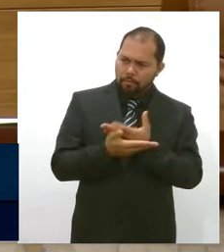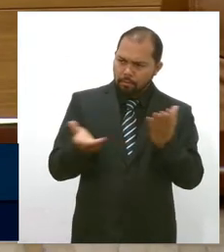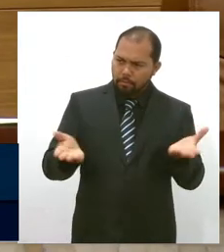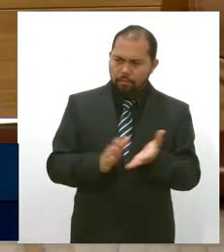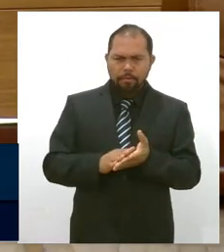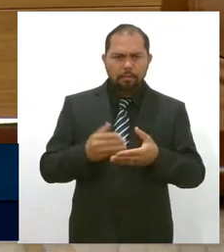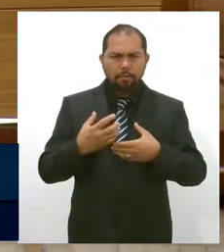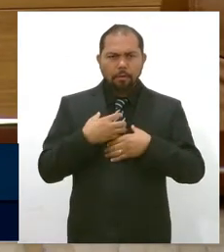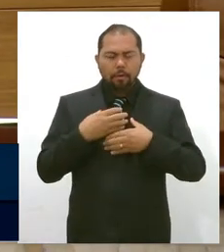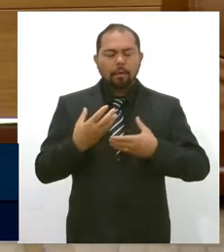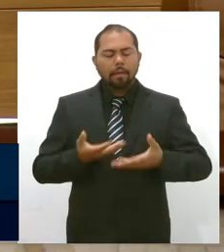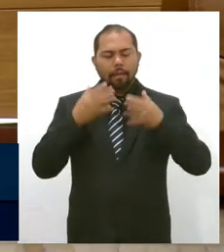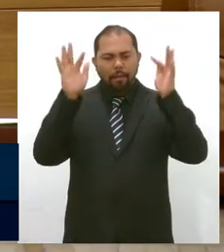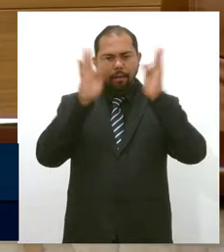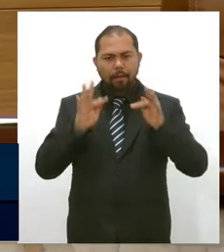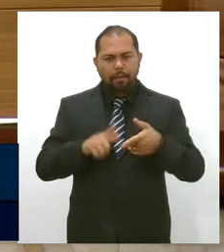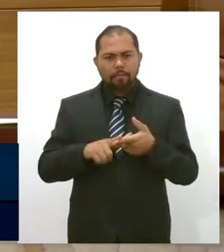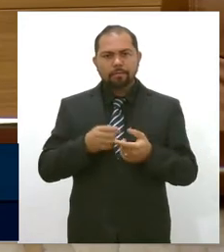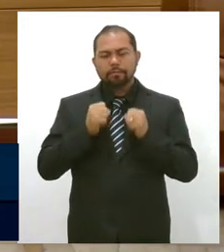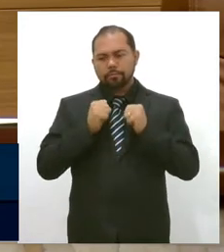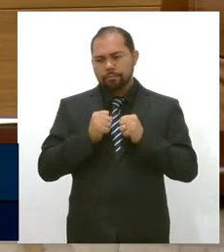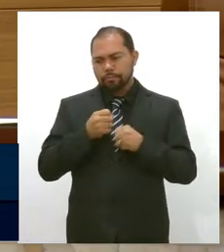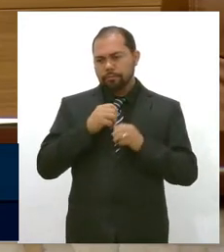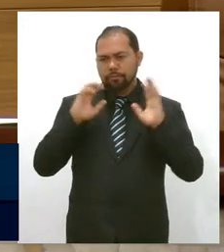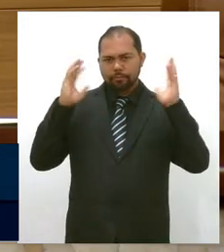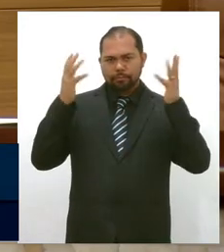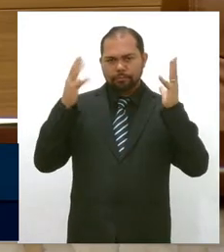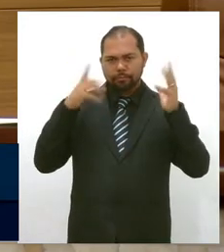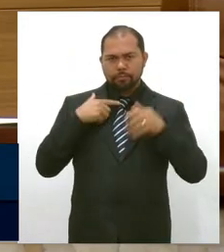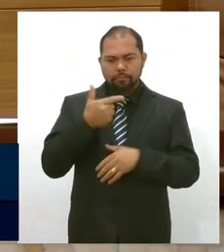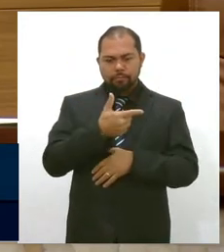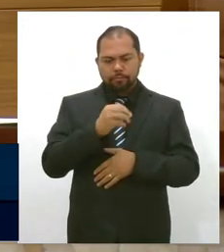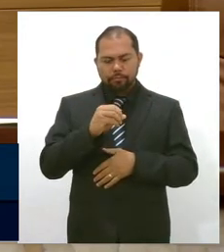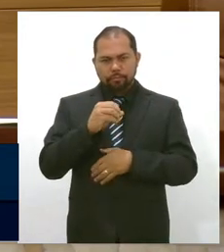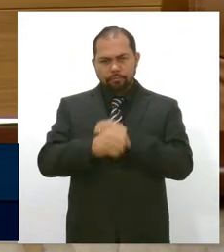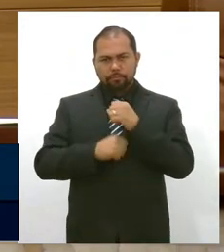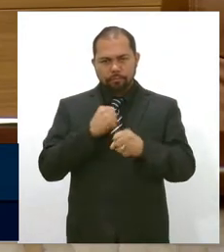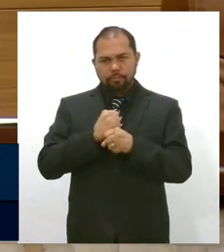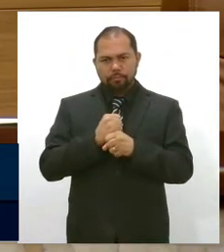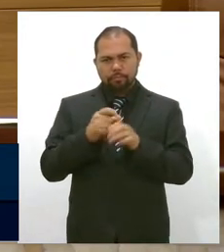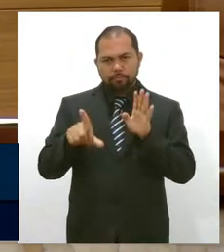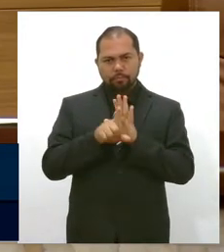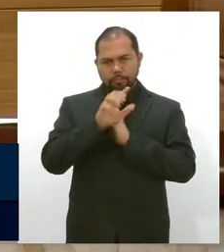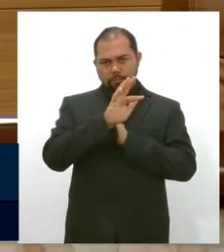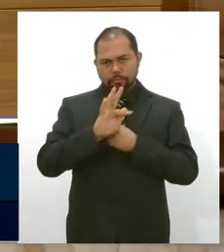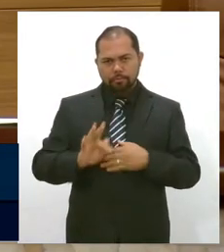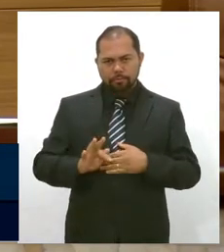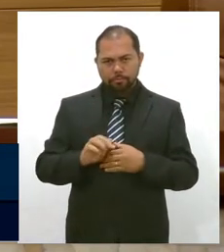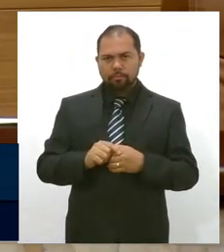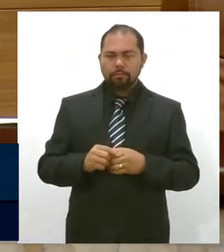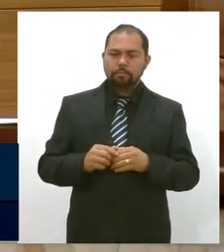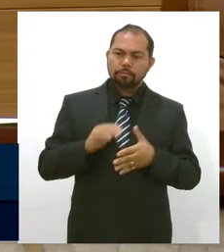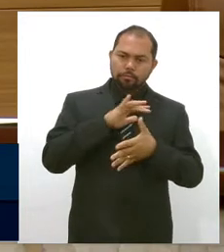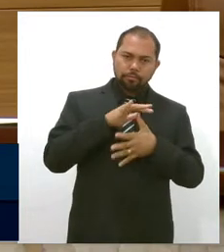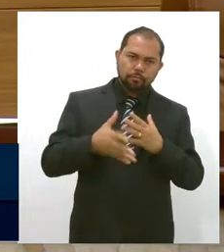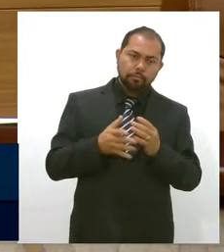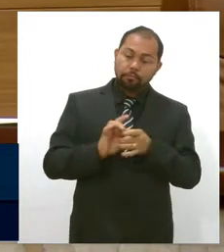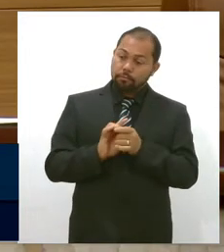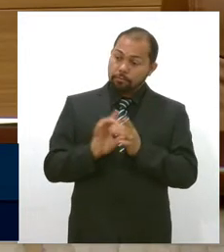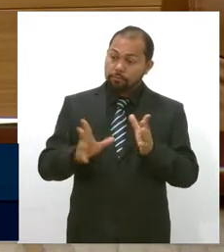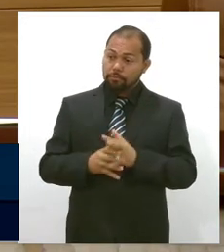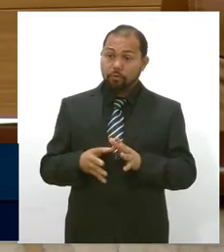em poder comemorar os 20 anos da Lei Federal que instituiu Libras e permitiu tornar visíveis as pessoas surdas